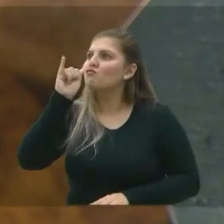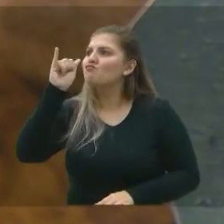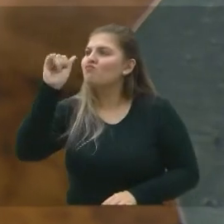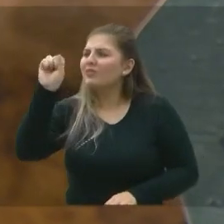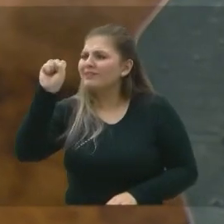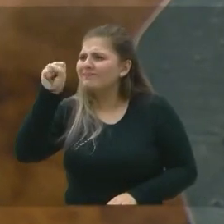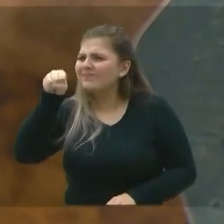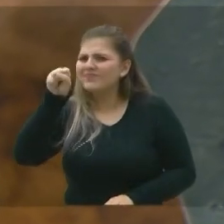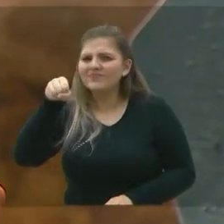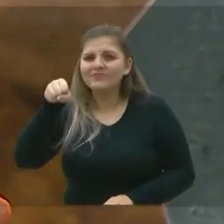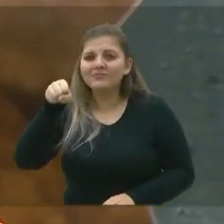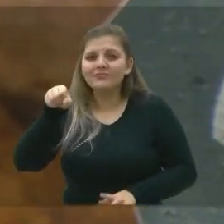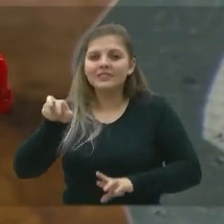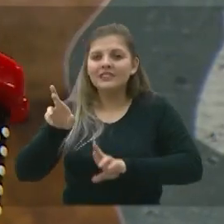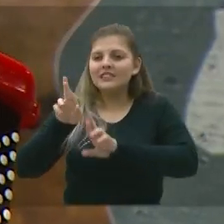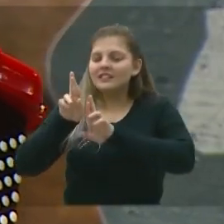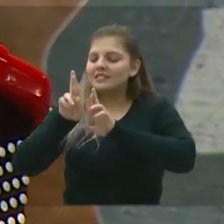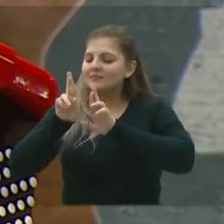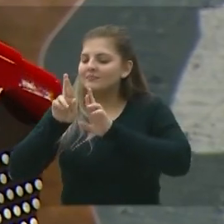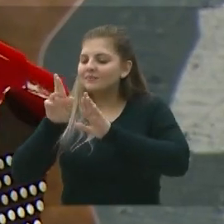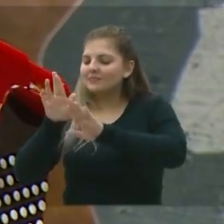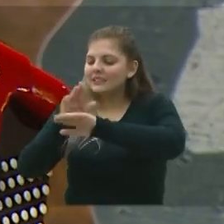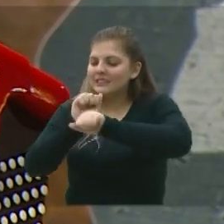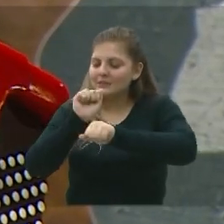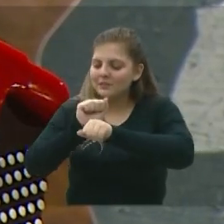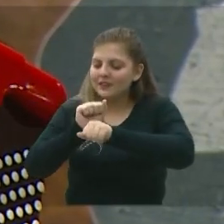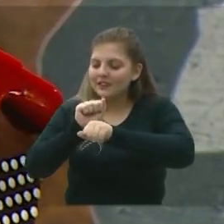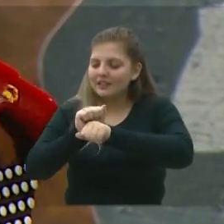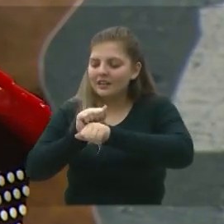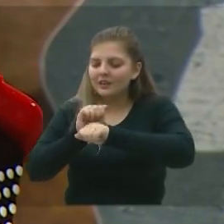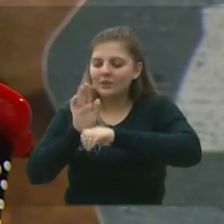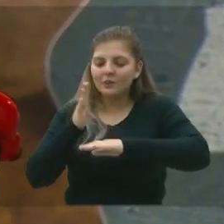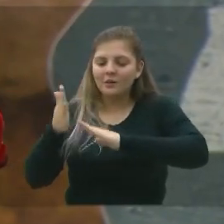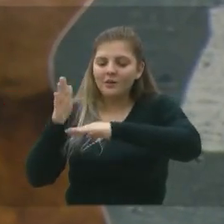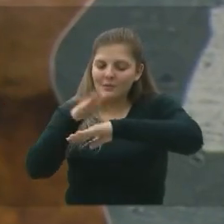esperando pra me dar carinho e proteção,